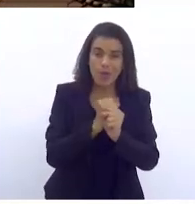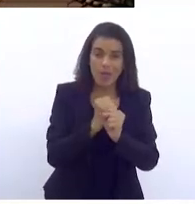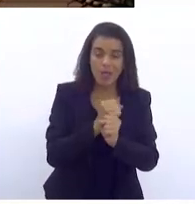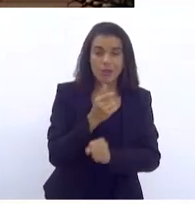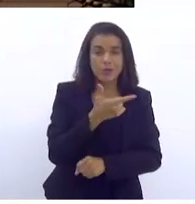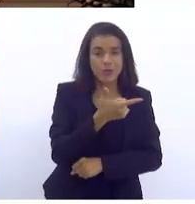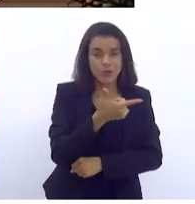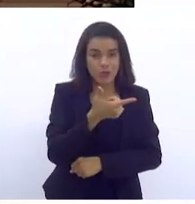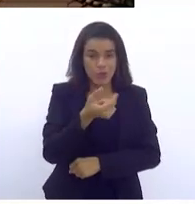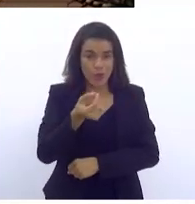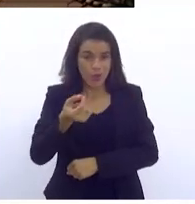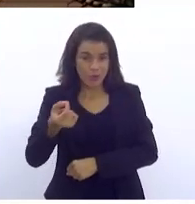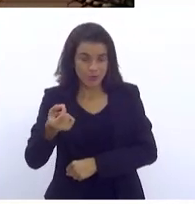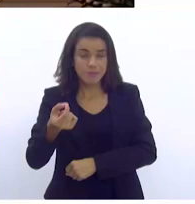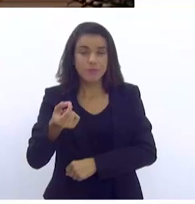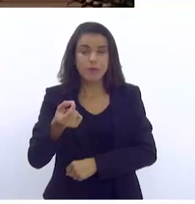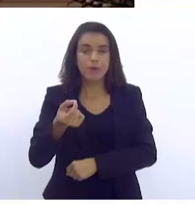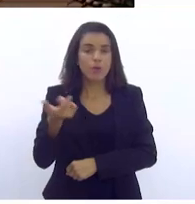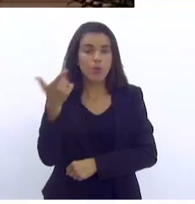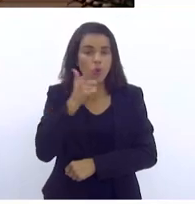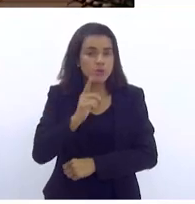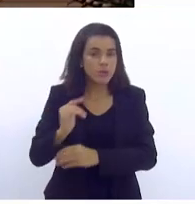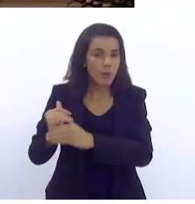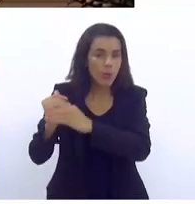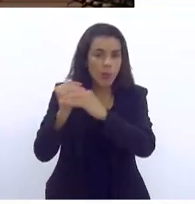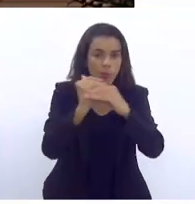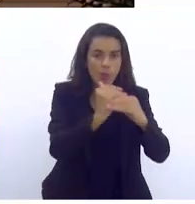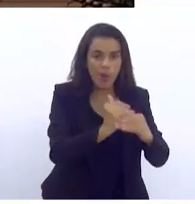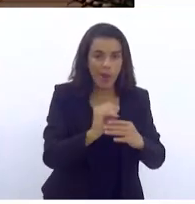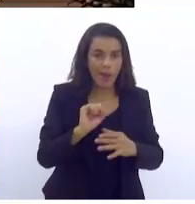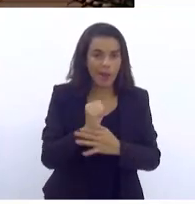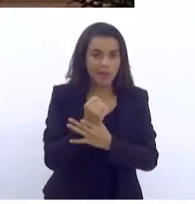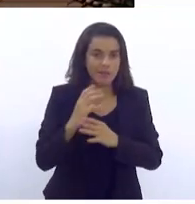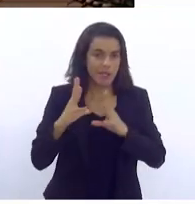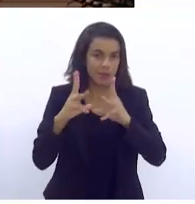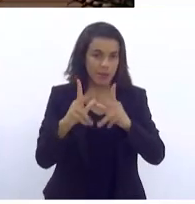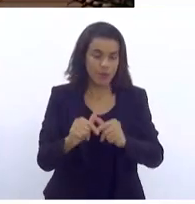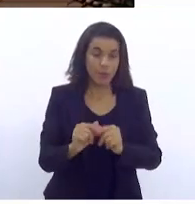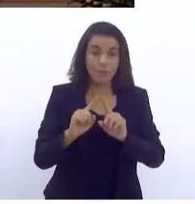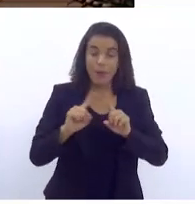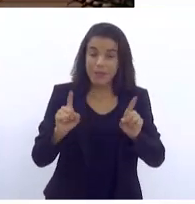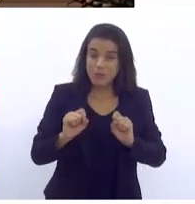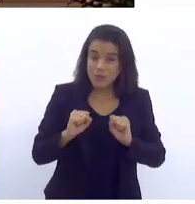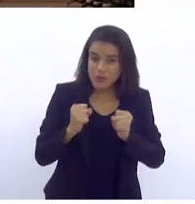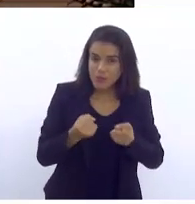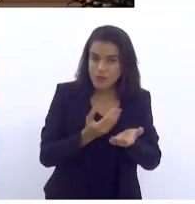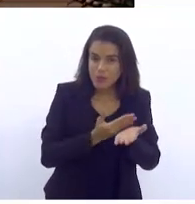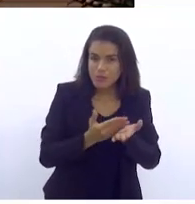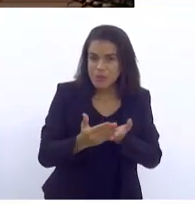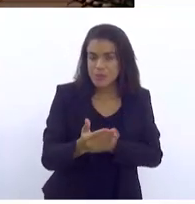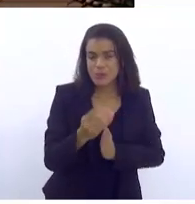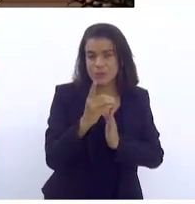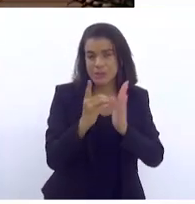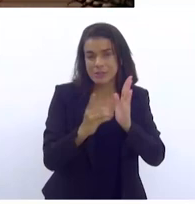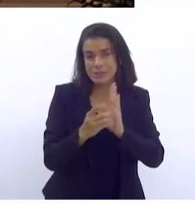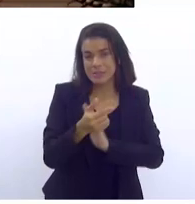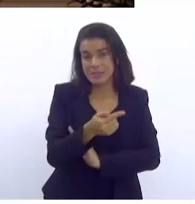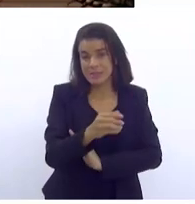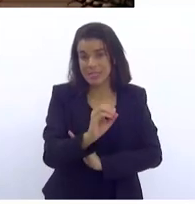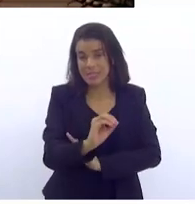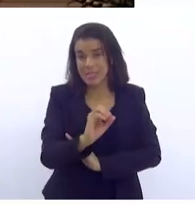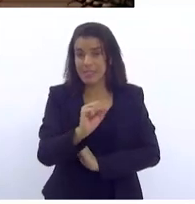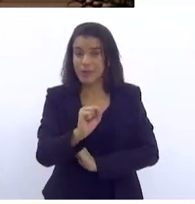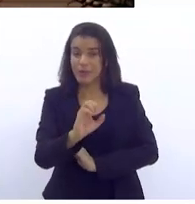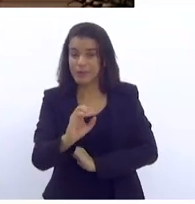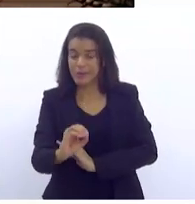pouco sem atingir a universalização sendo que esse esforço vem sendo feito aí desde da década de 60 70 e o Brasil